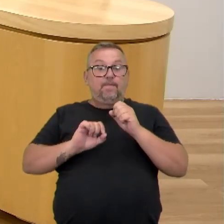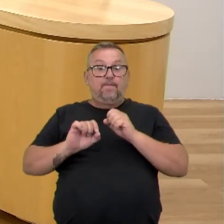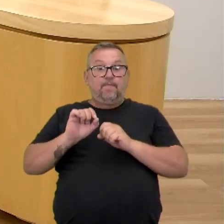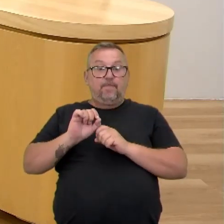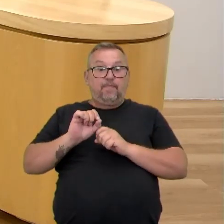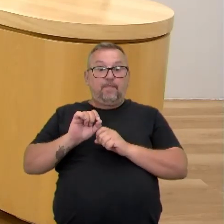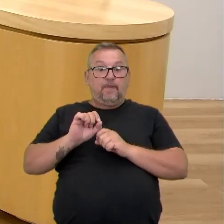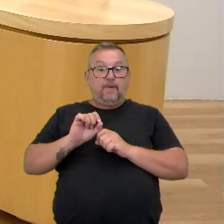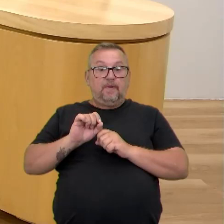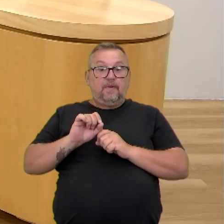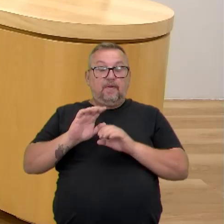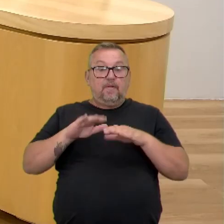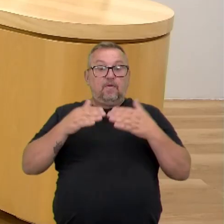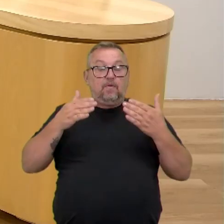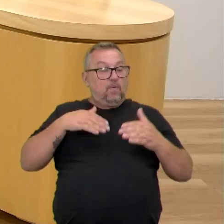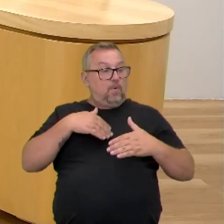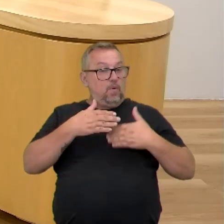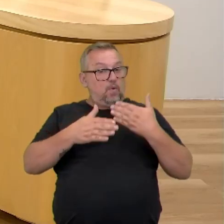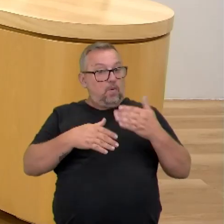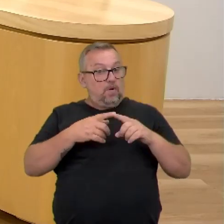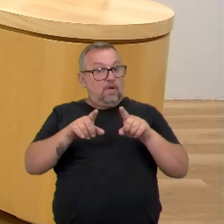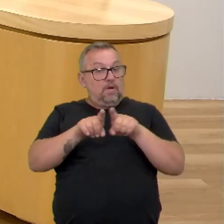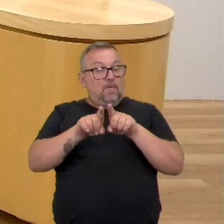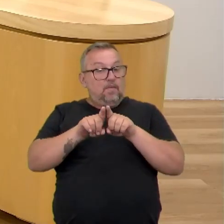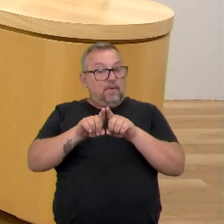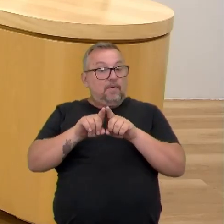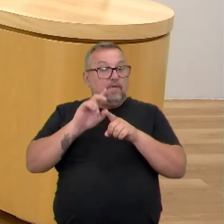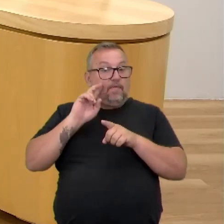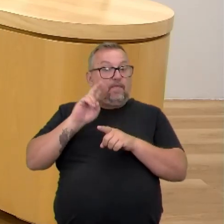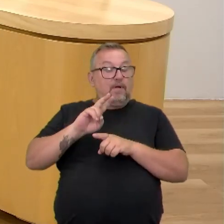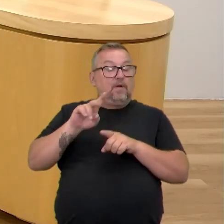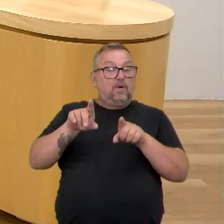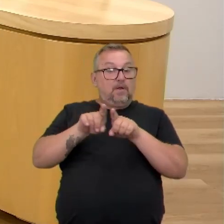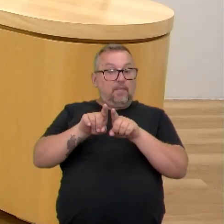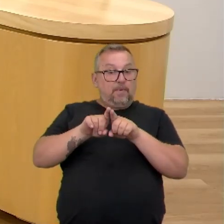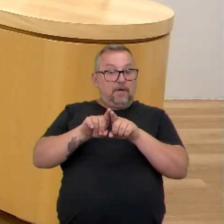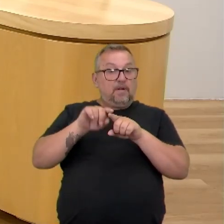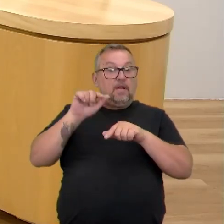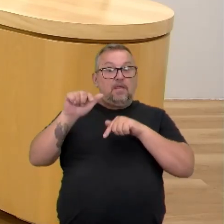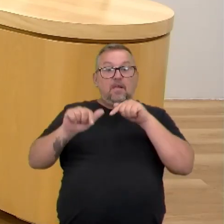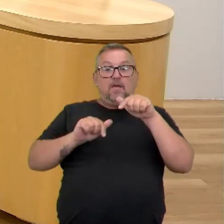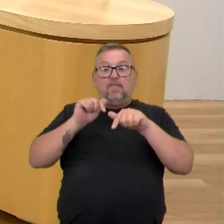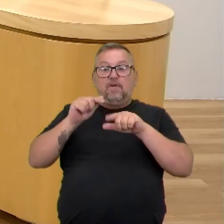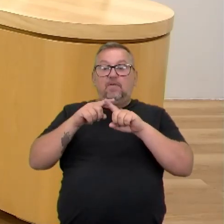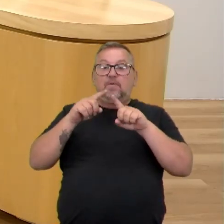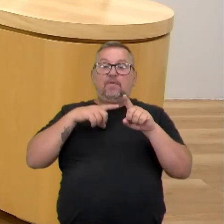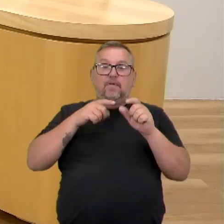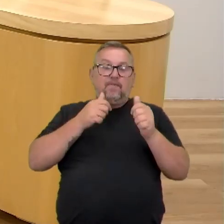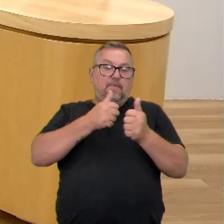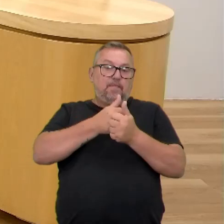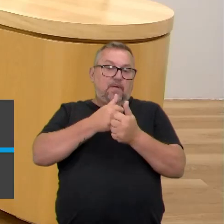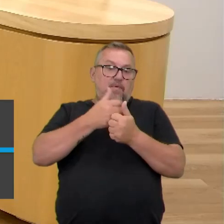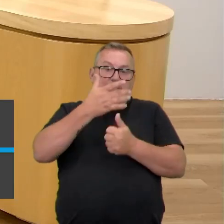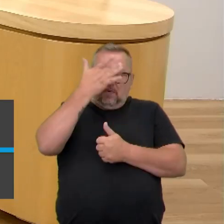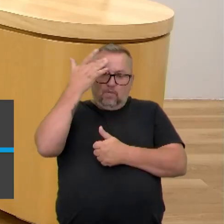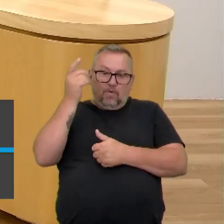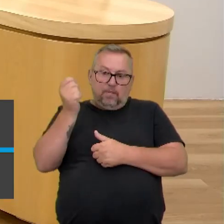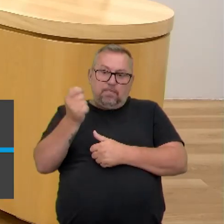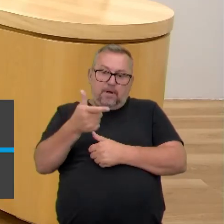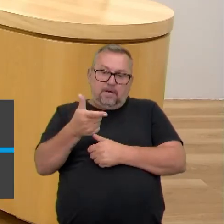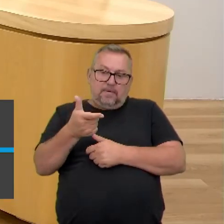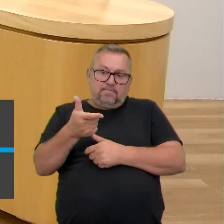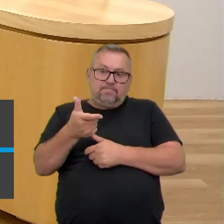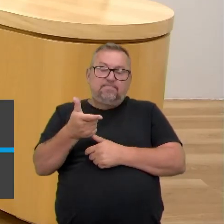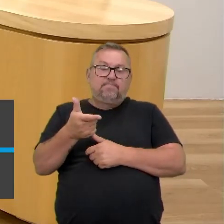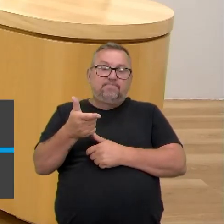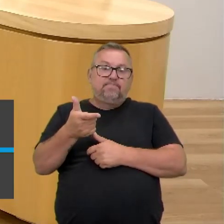forma, indiretamente, por um processo dialético, atraindo também serviços, porque você quer ficar perto de gente que pode pagar por isso.